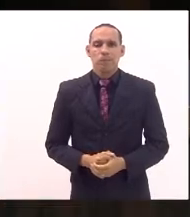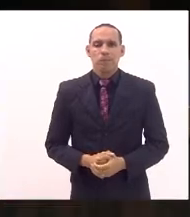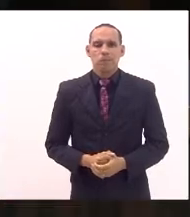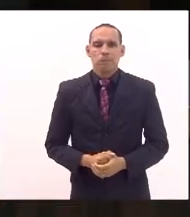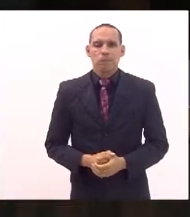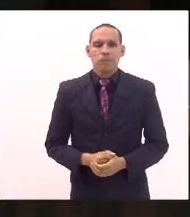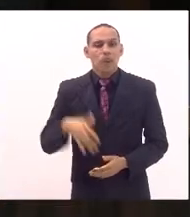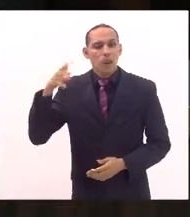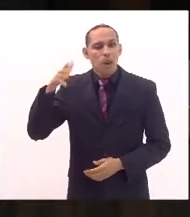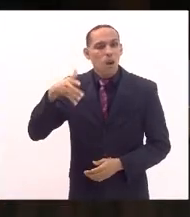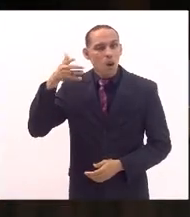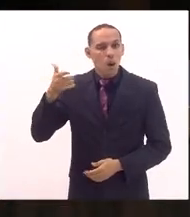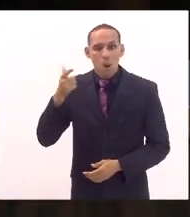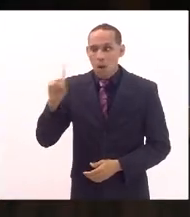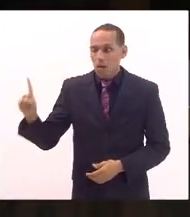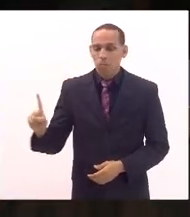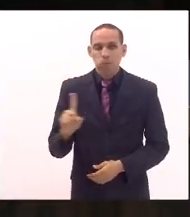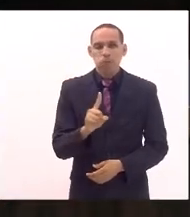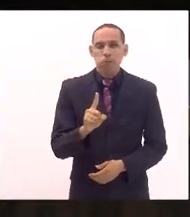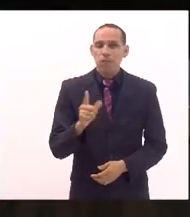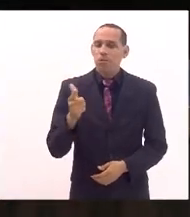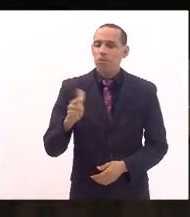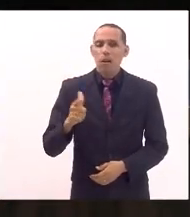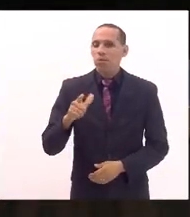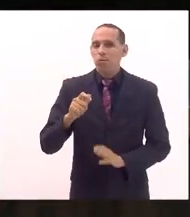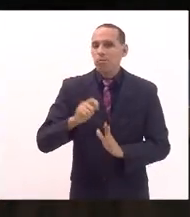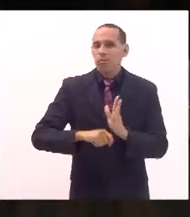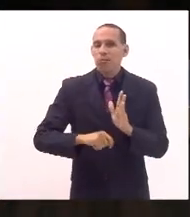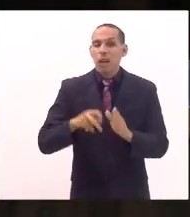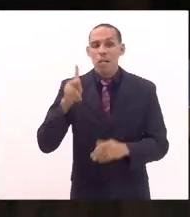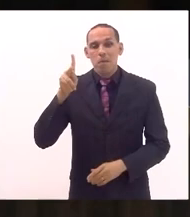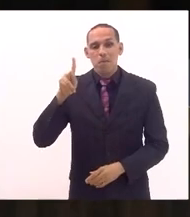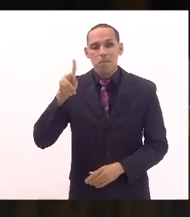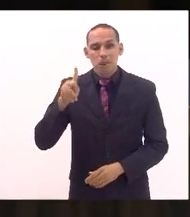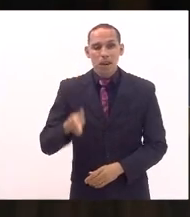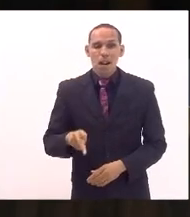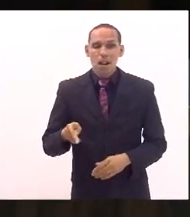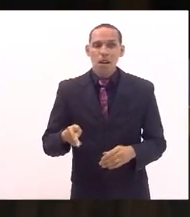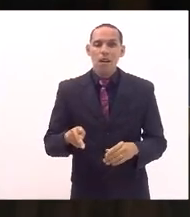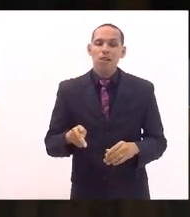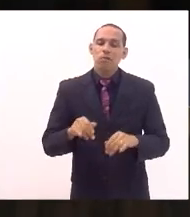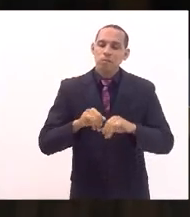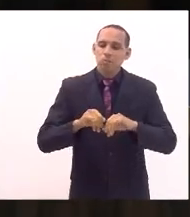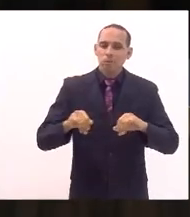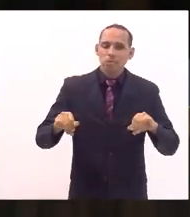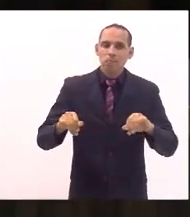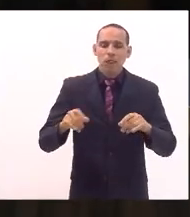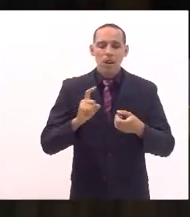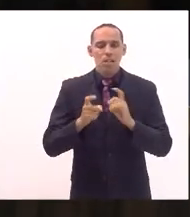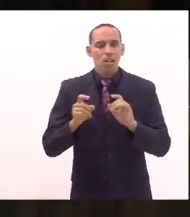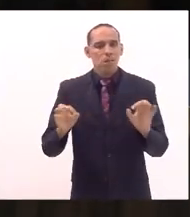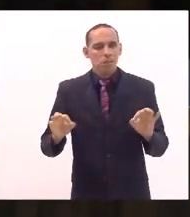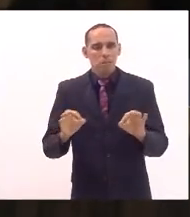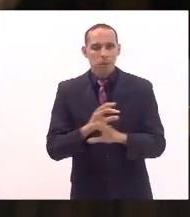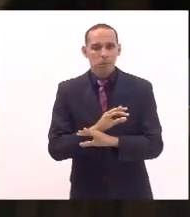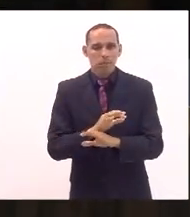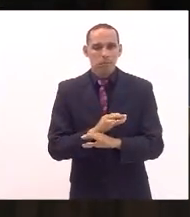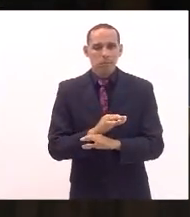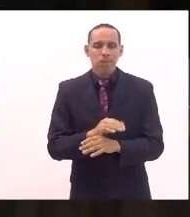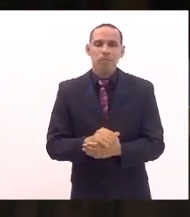e não havendo mais oradores inscritos a presidência declara encerrada a presente sessão